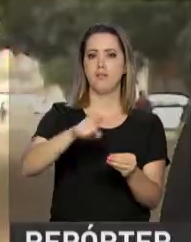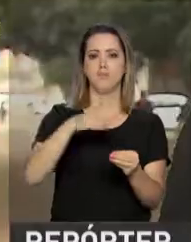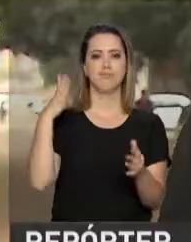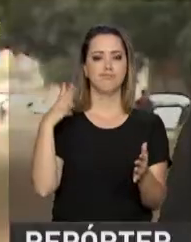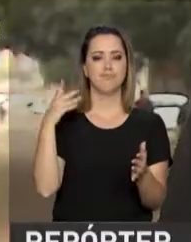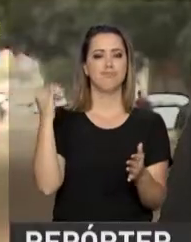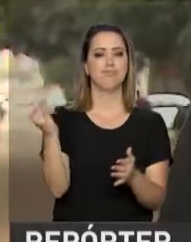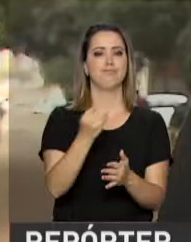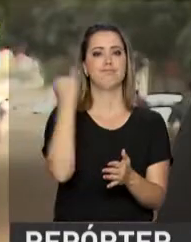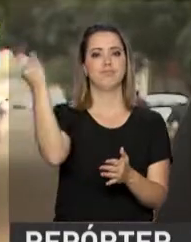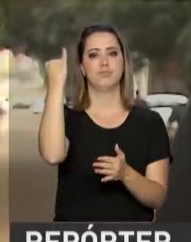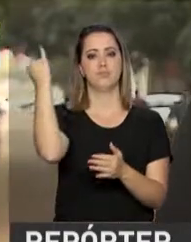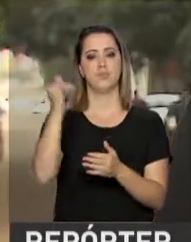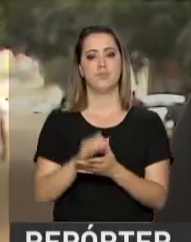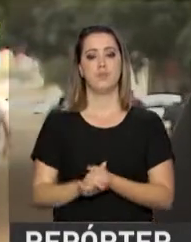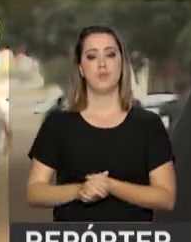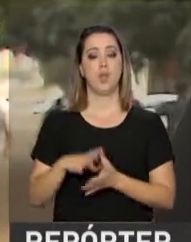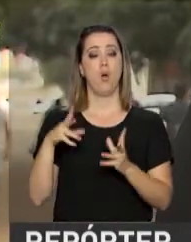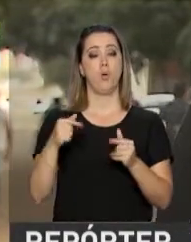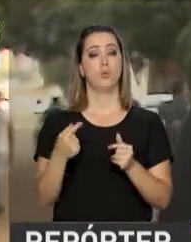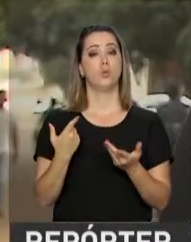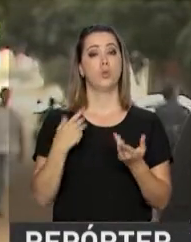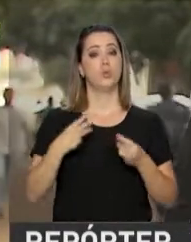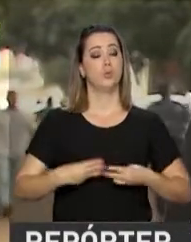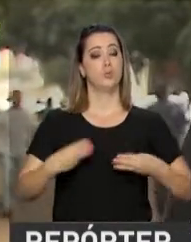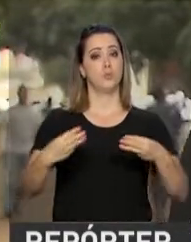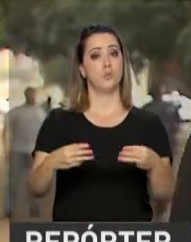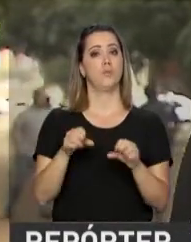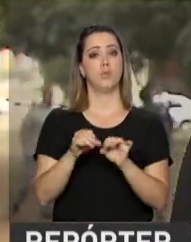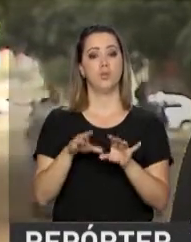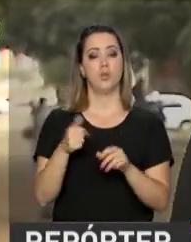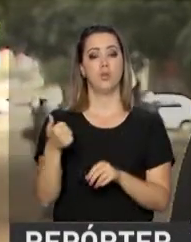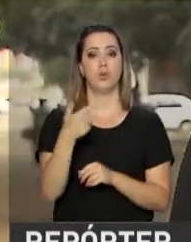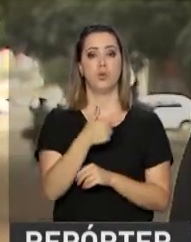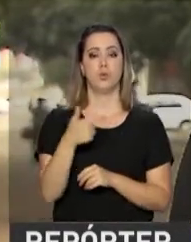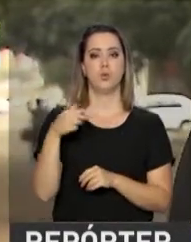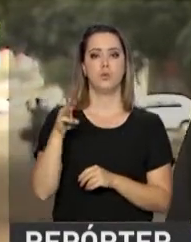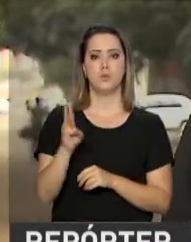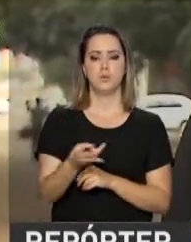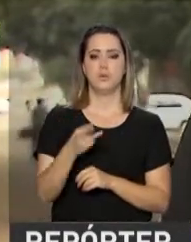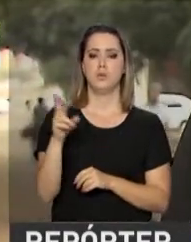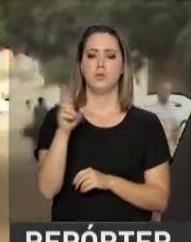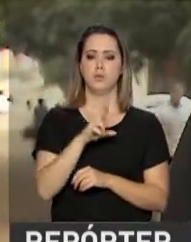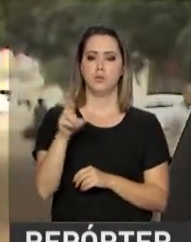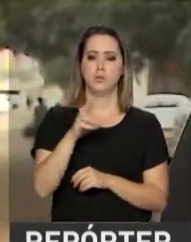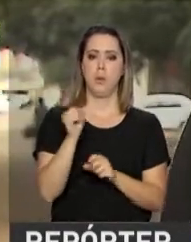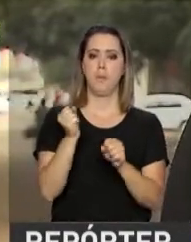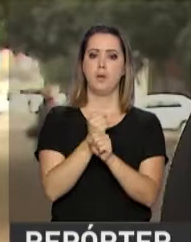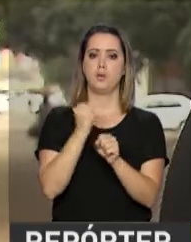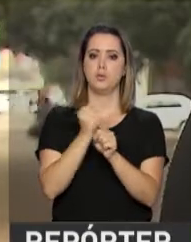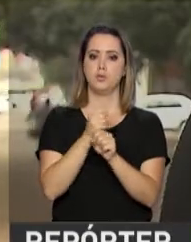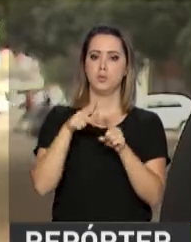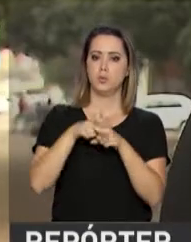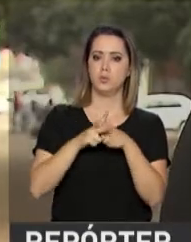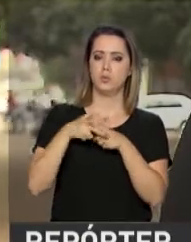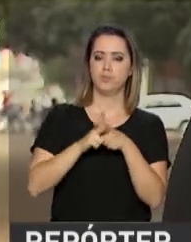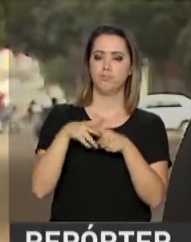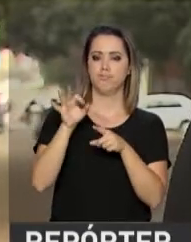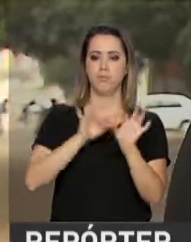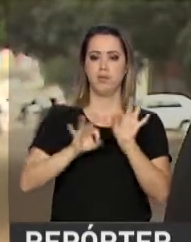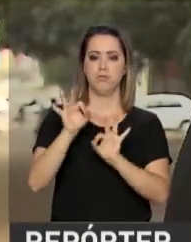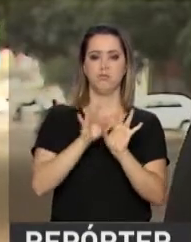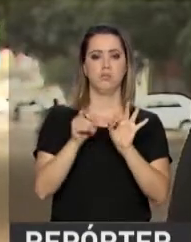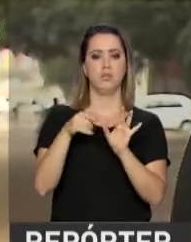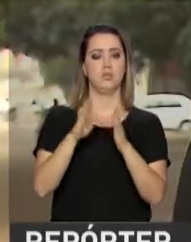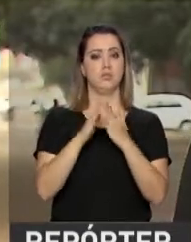marco ao todo o ministério da educação liberou 12 milhões e 900 mil reais para a reconstrução e recuperação de